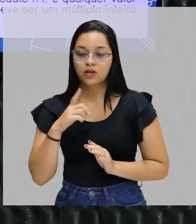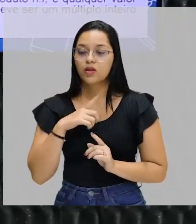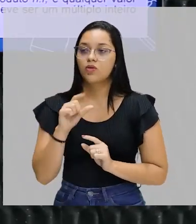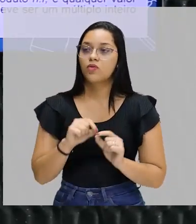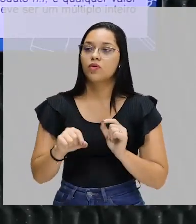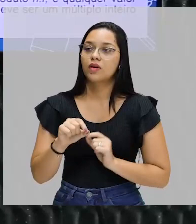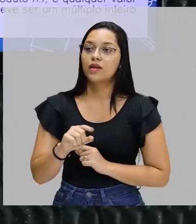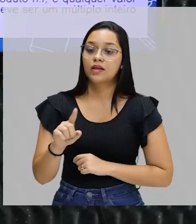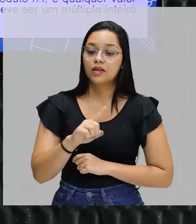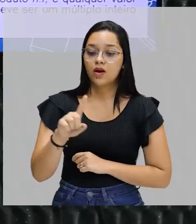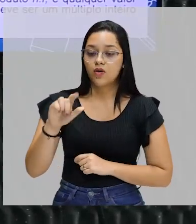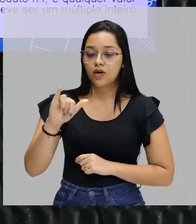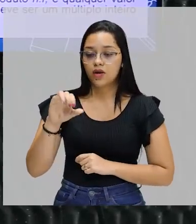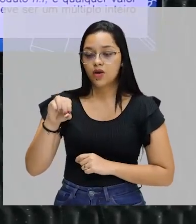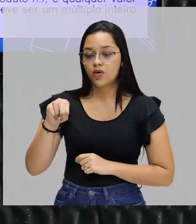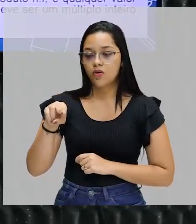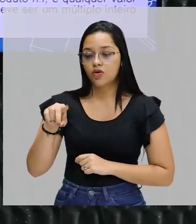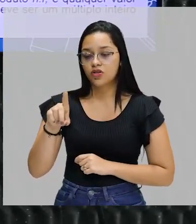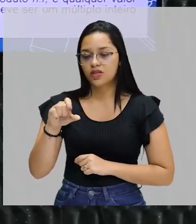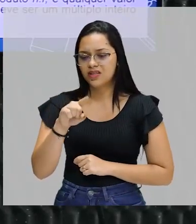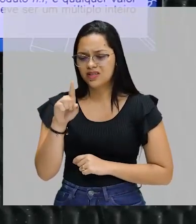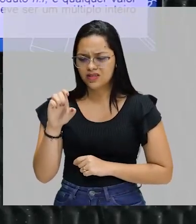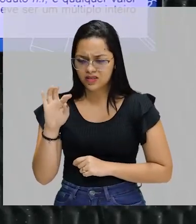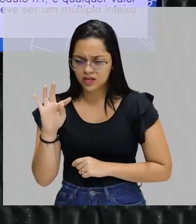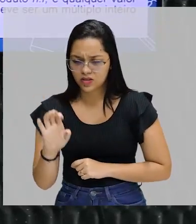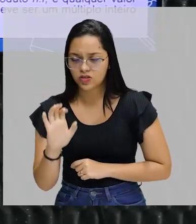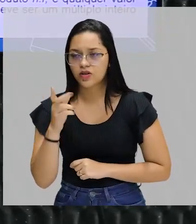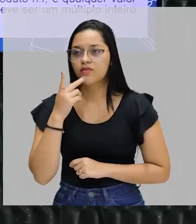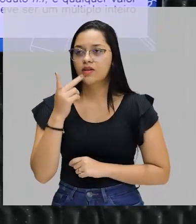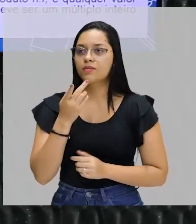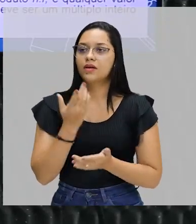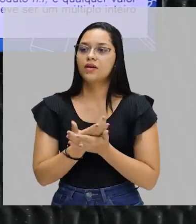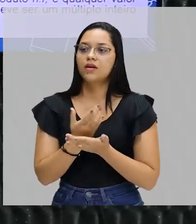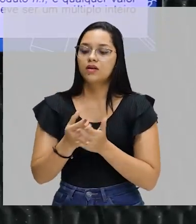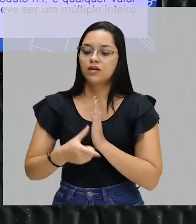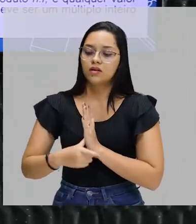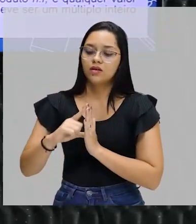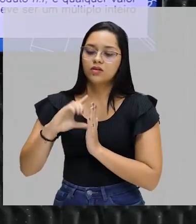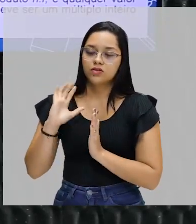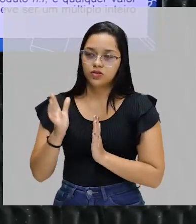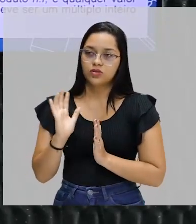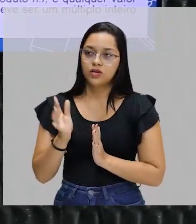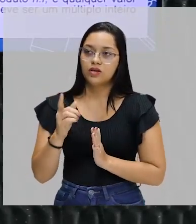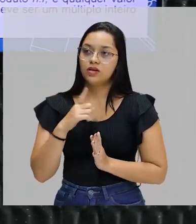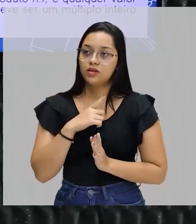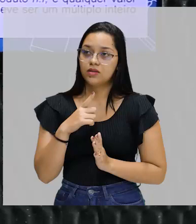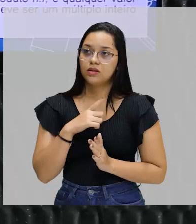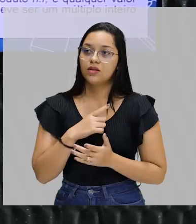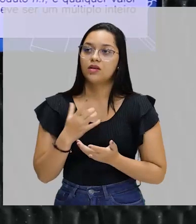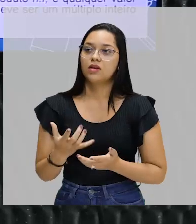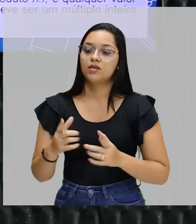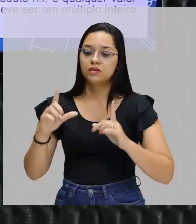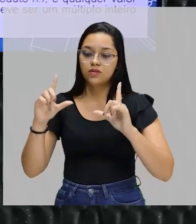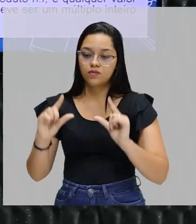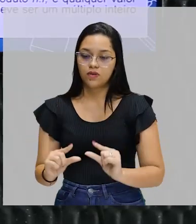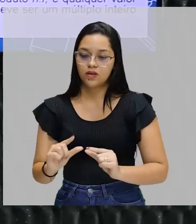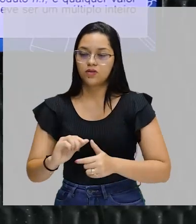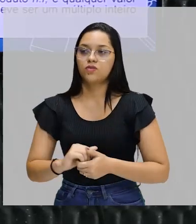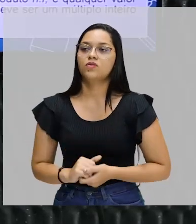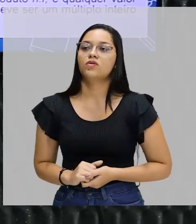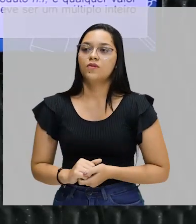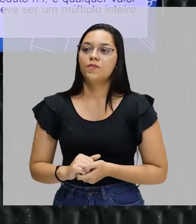aquela radiação não ionizante, nós já falamos isso em aulas anteriores. Essa radiação não ionizante é aquelas que são menos